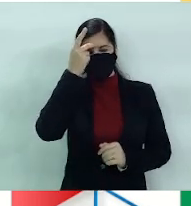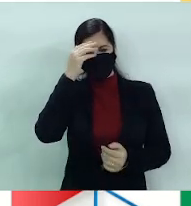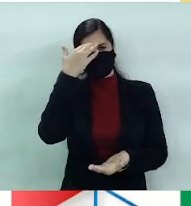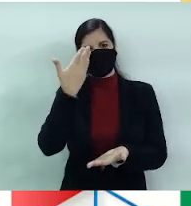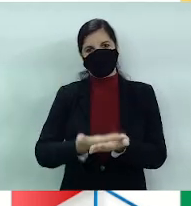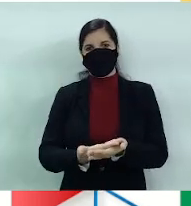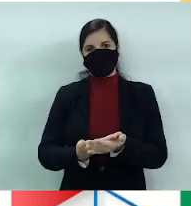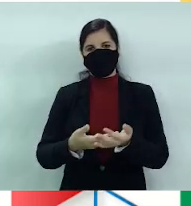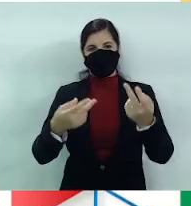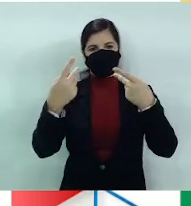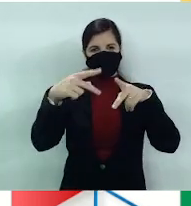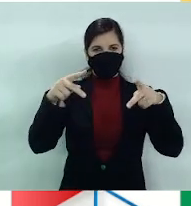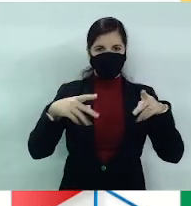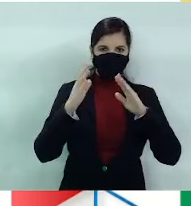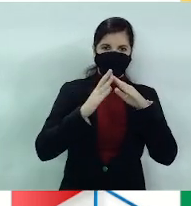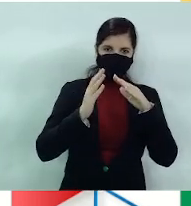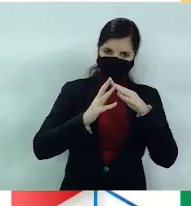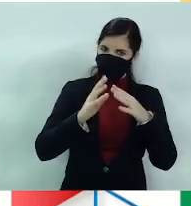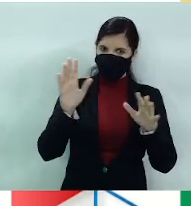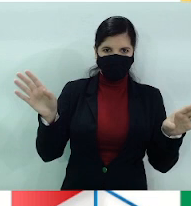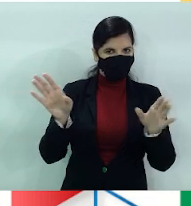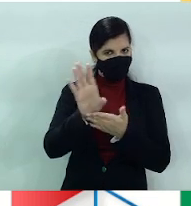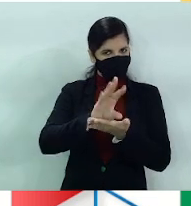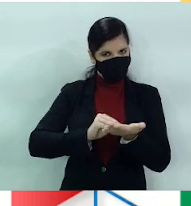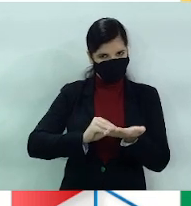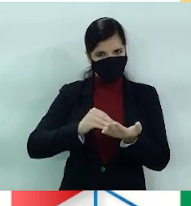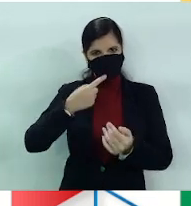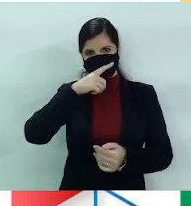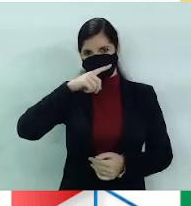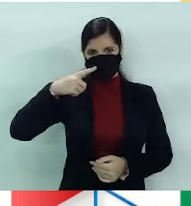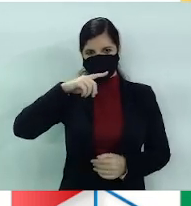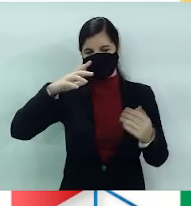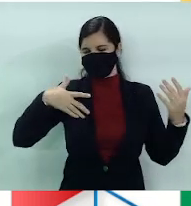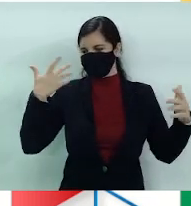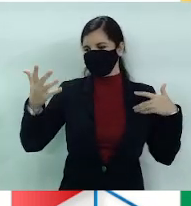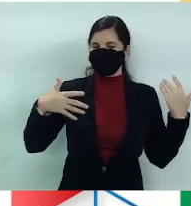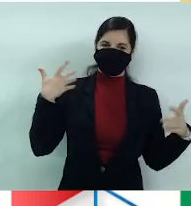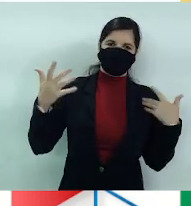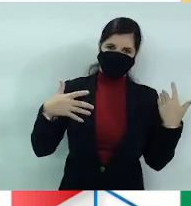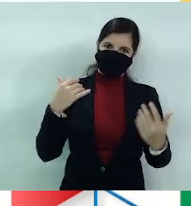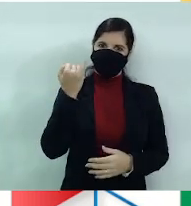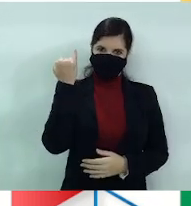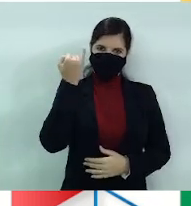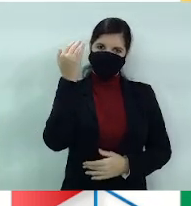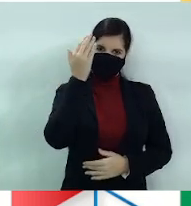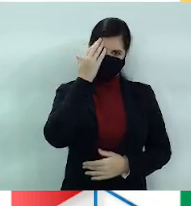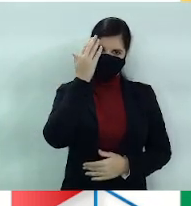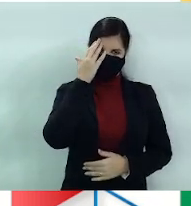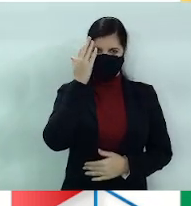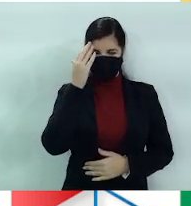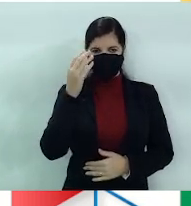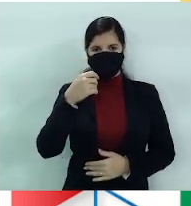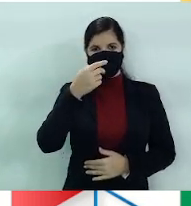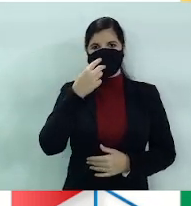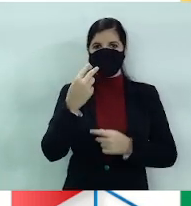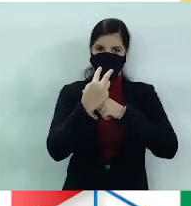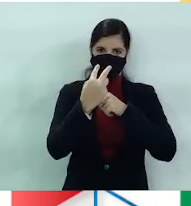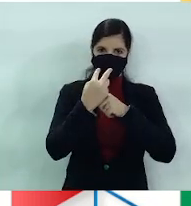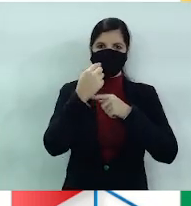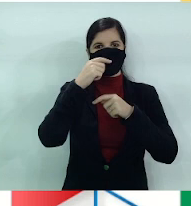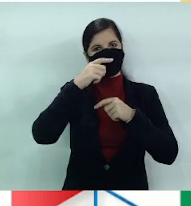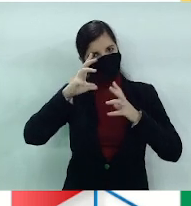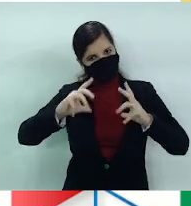você em casa de também fazer isso, né? De escovar os dentes, né? E é importante, a gente sabe, né? Temos que cuidar da